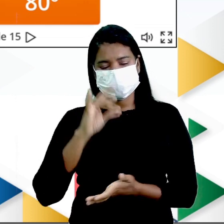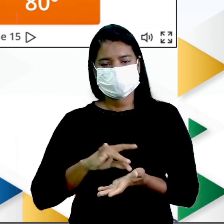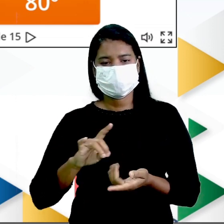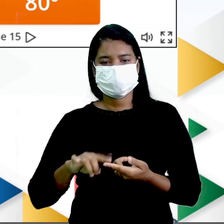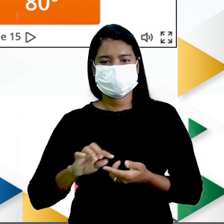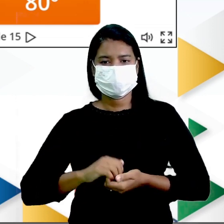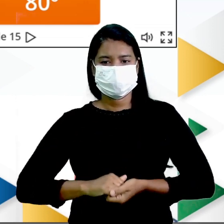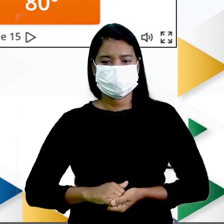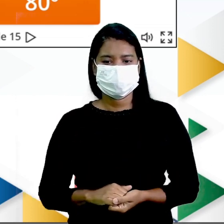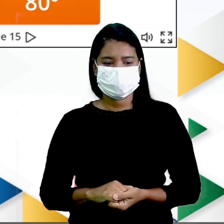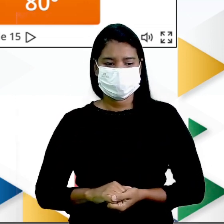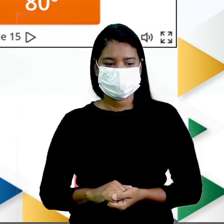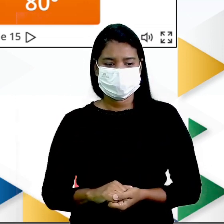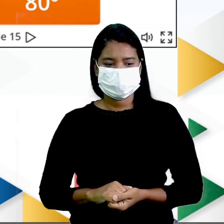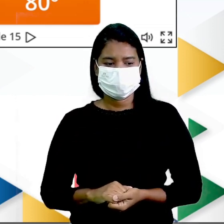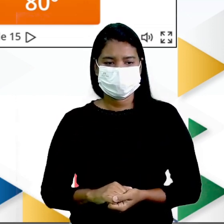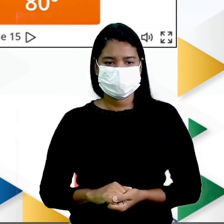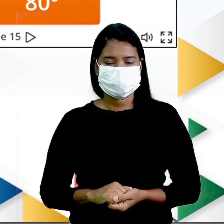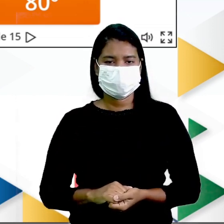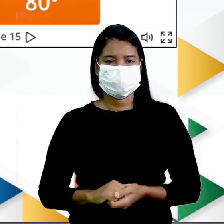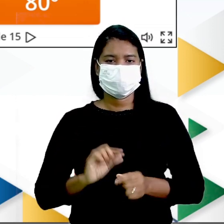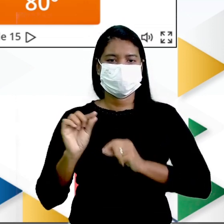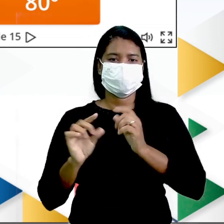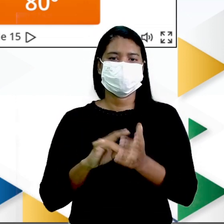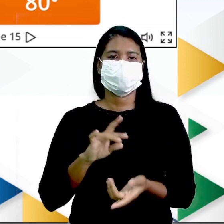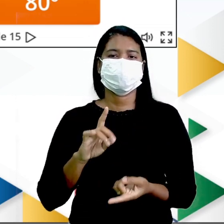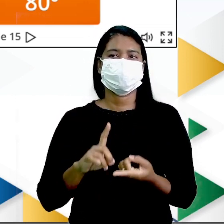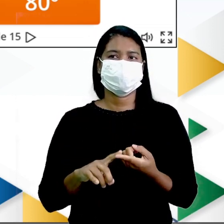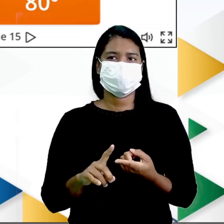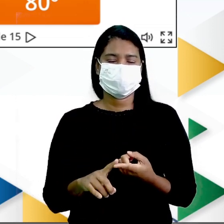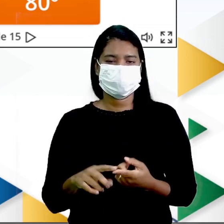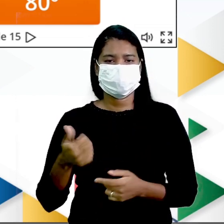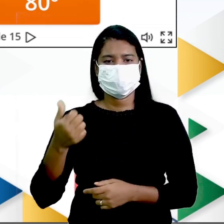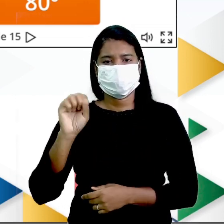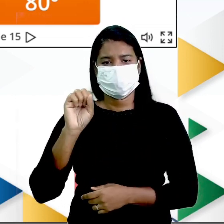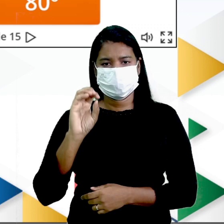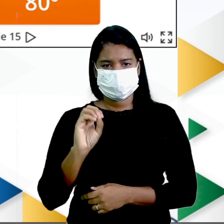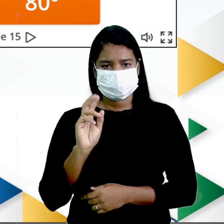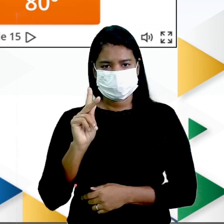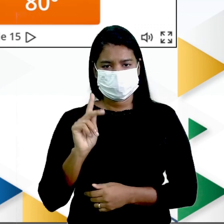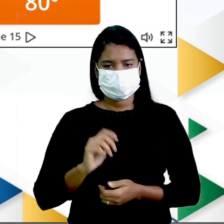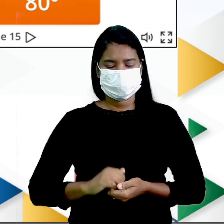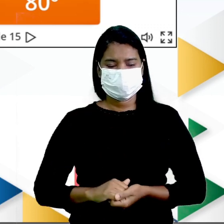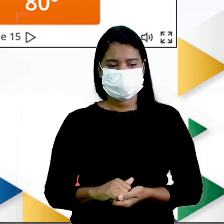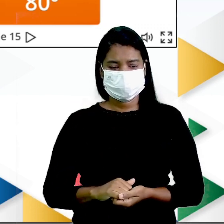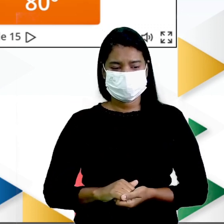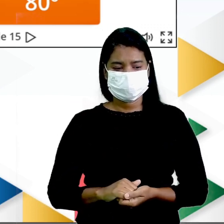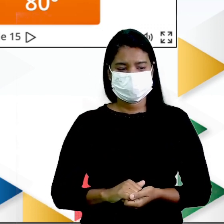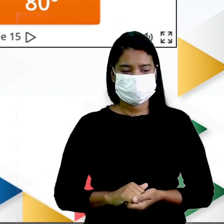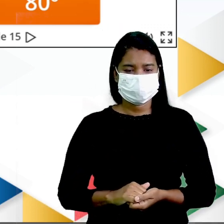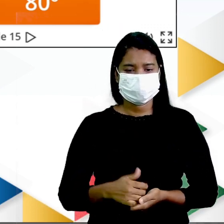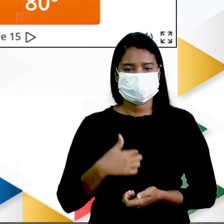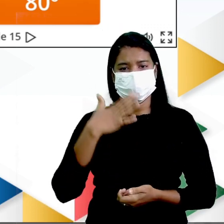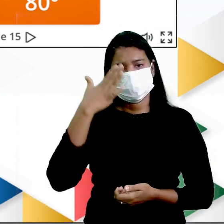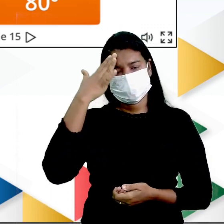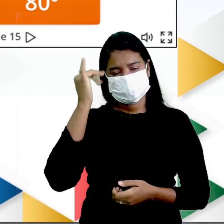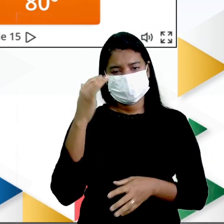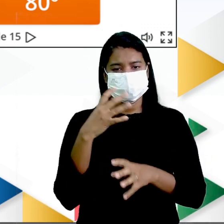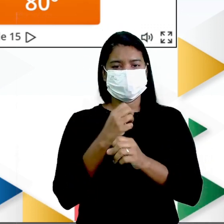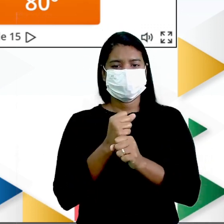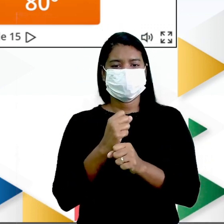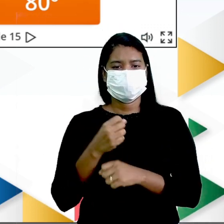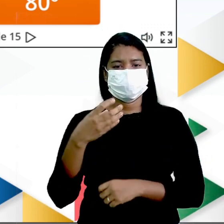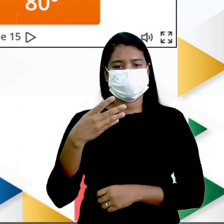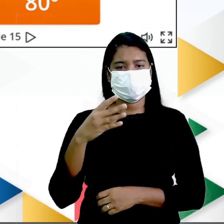ângulos internos de qualquer triângulo, elas valem 180 graus, ok? Então eu sei que se eu somar